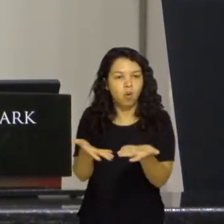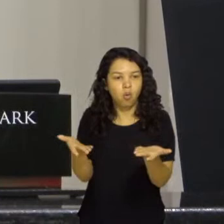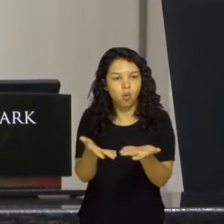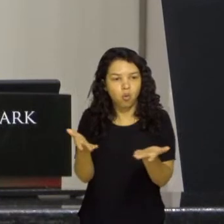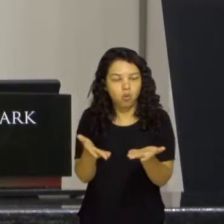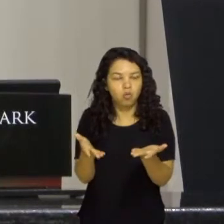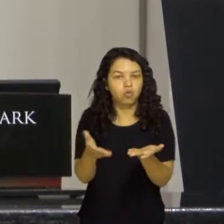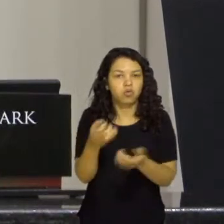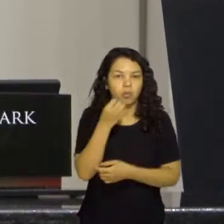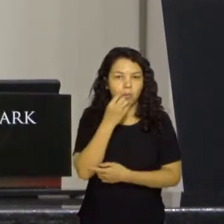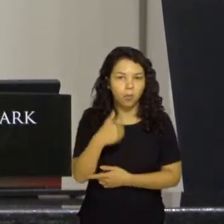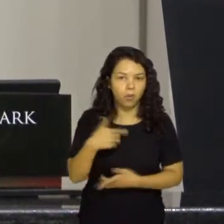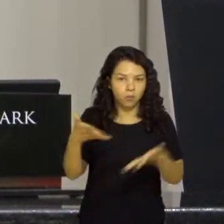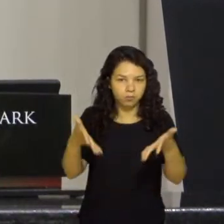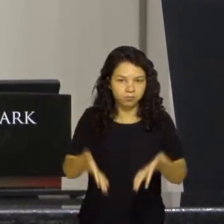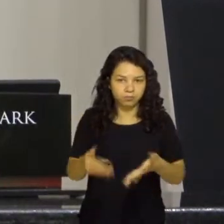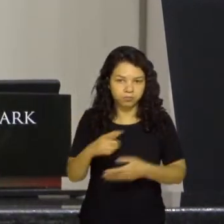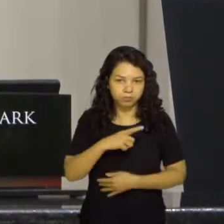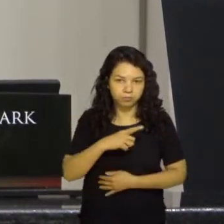estou aqui.